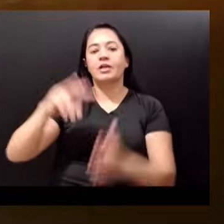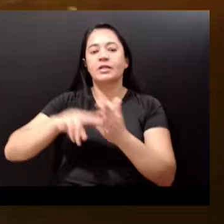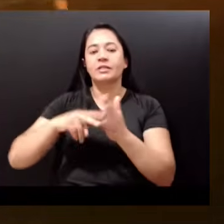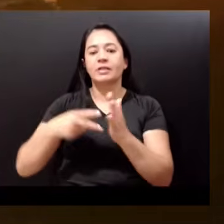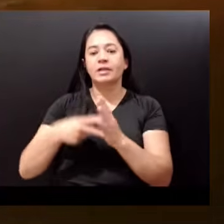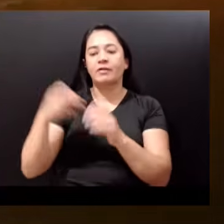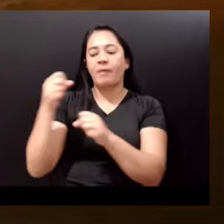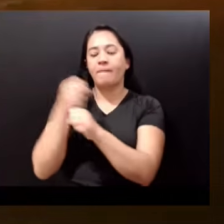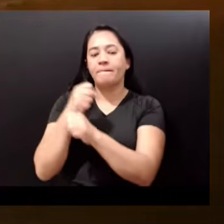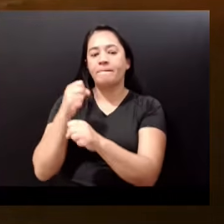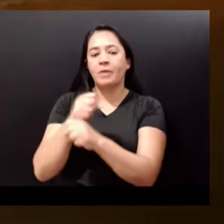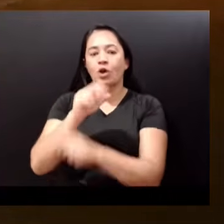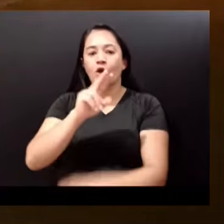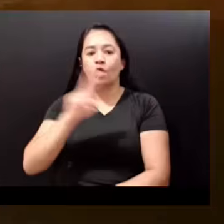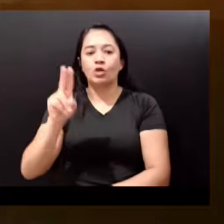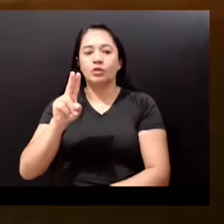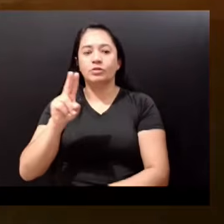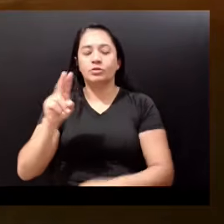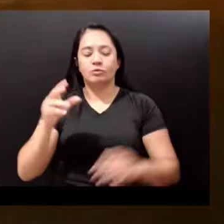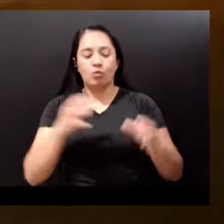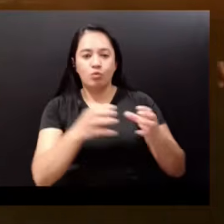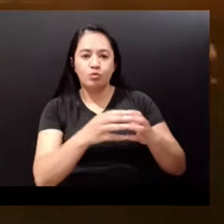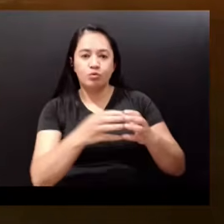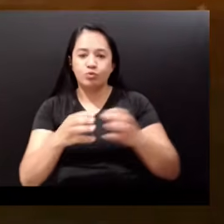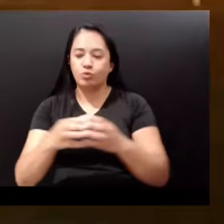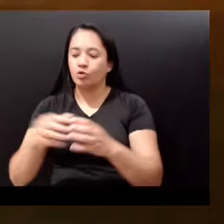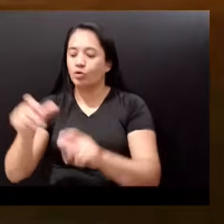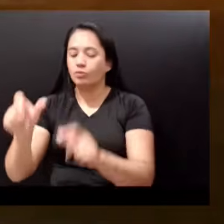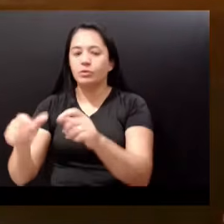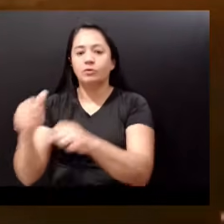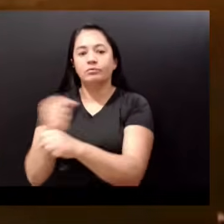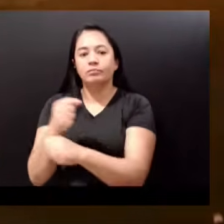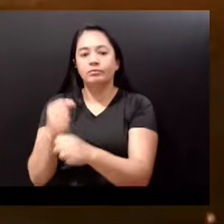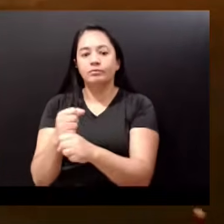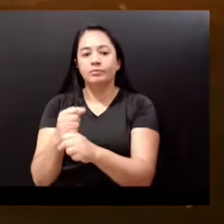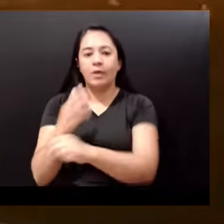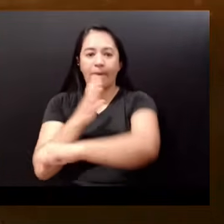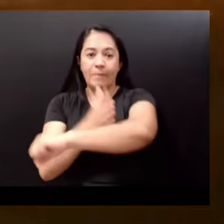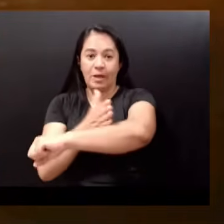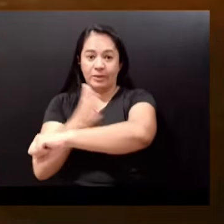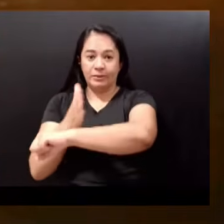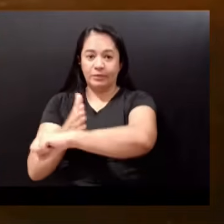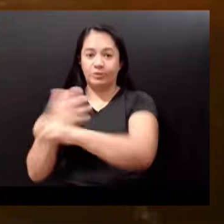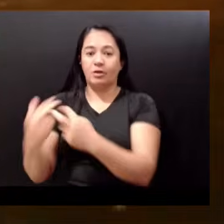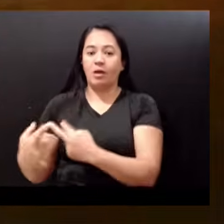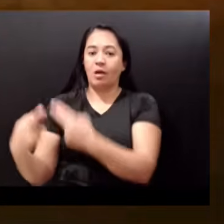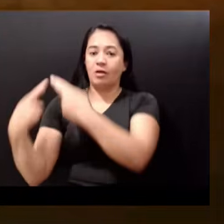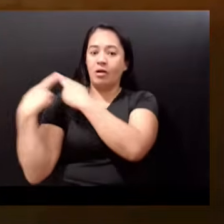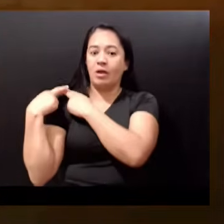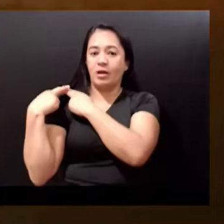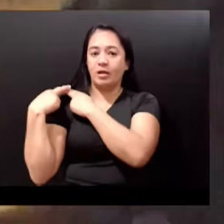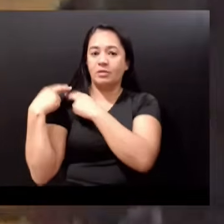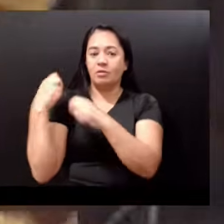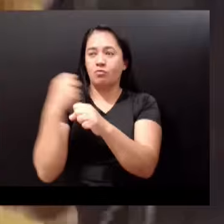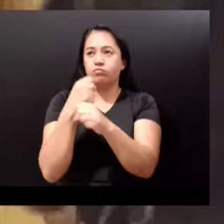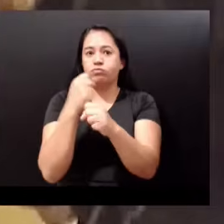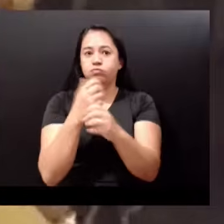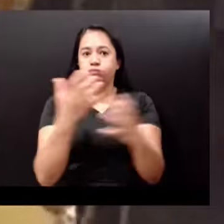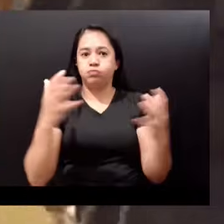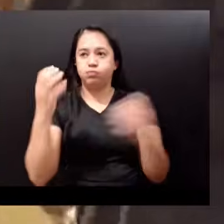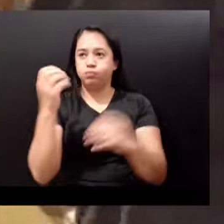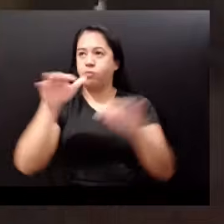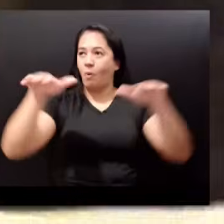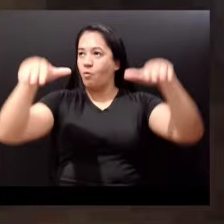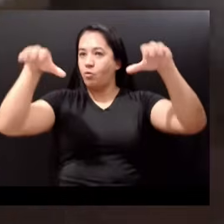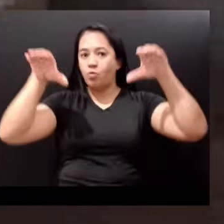alusão às corporações de pedreiros da Idade Média, responsáveis pelas grandes obras como castelos e catedrais. Pedreiros